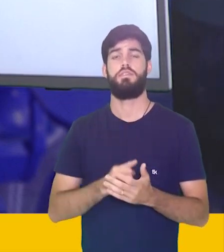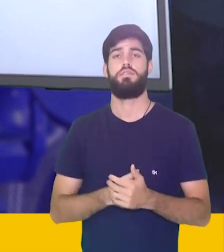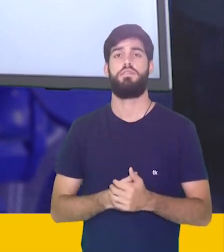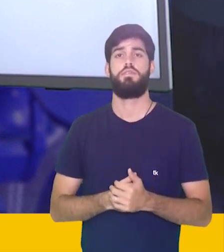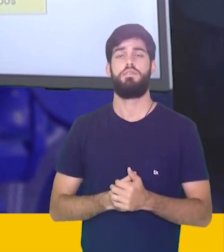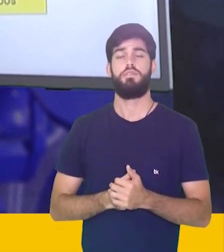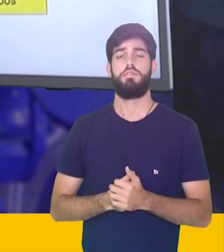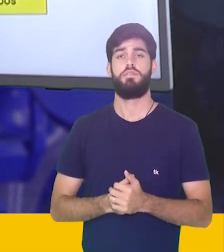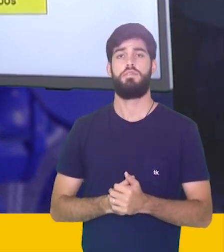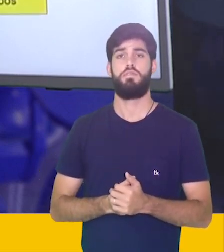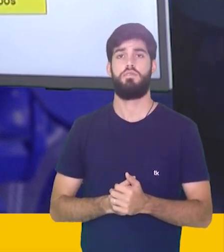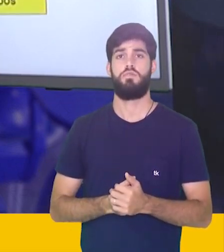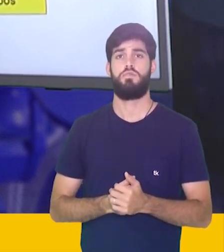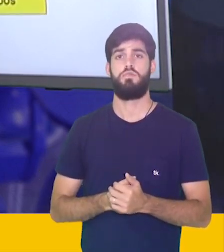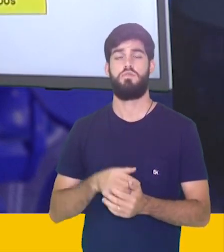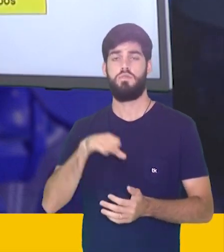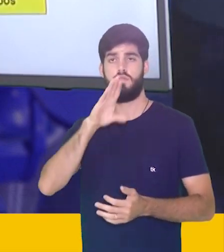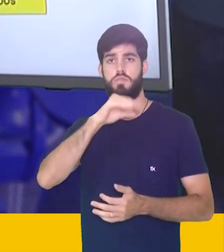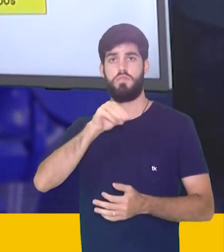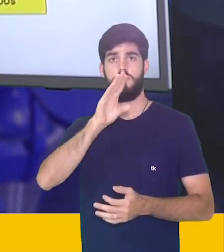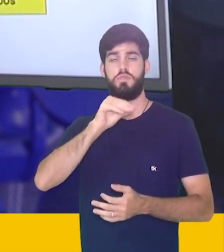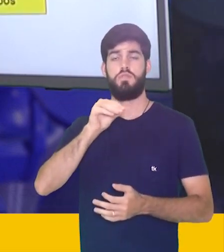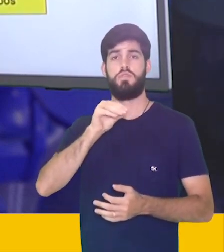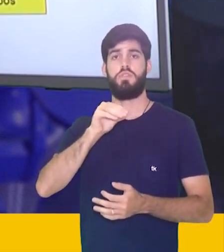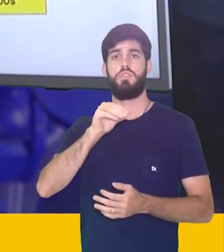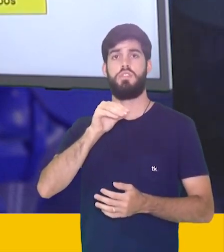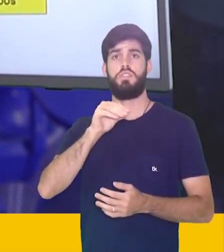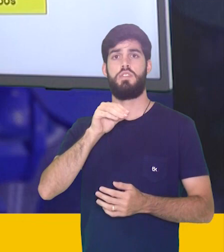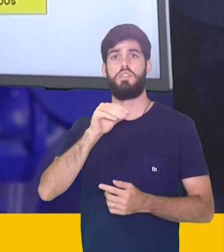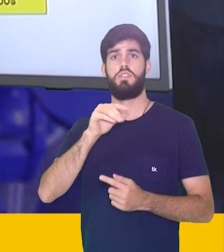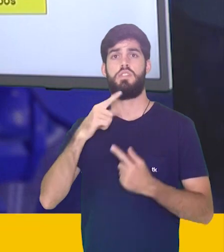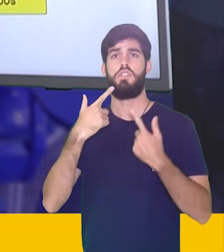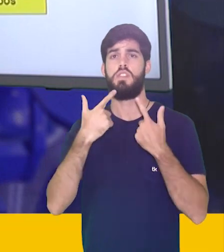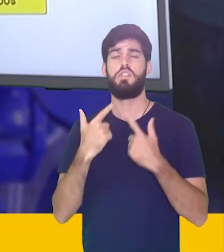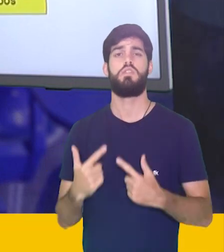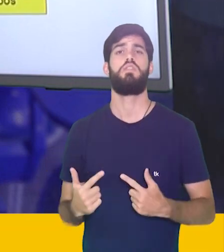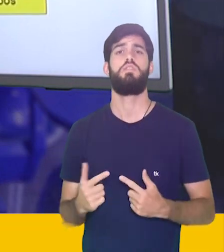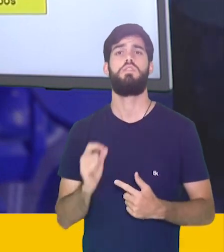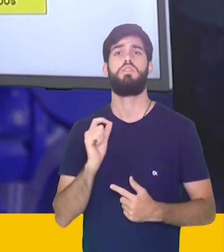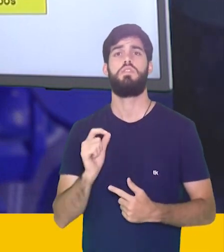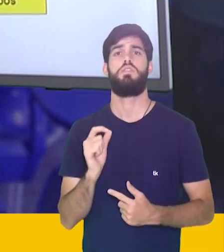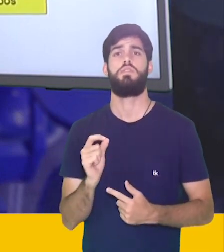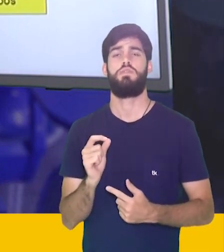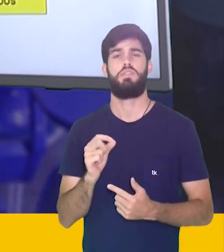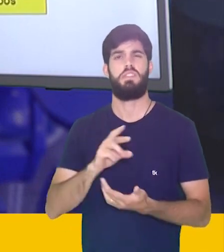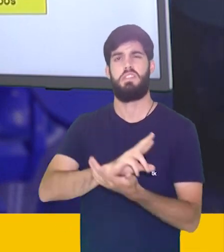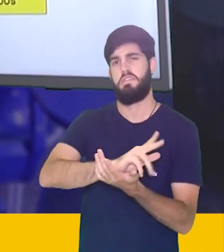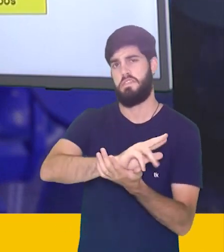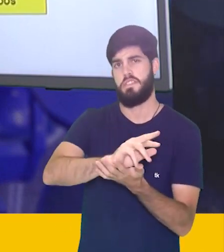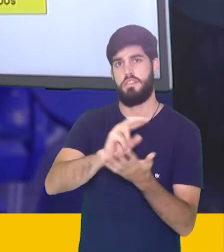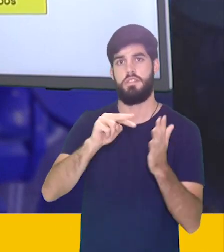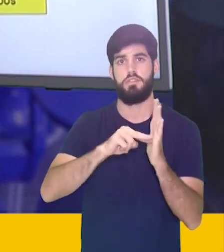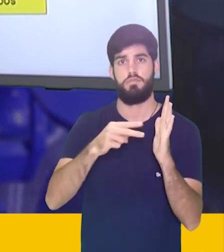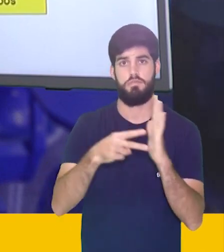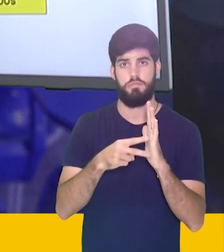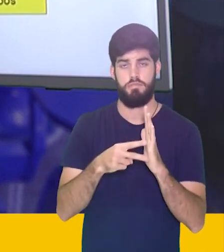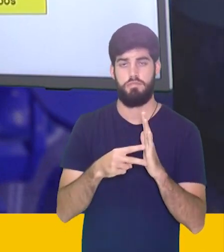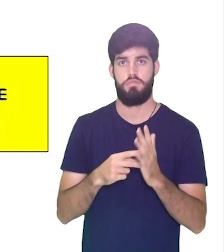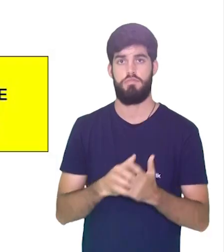emitida, ok? Então, a fala emitida ela é uma linguagem constituída de diferentes